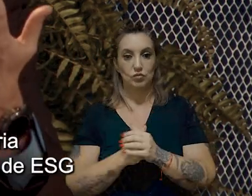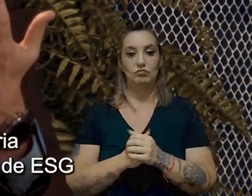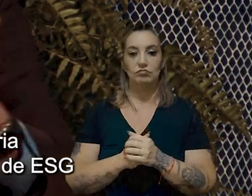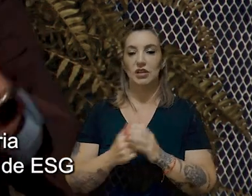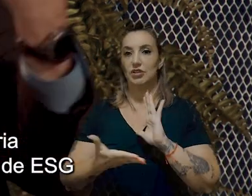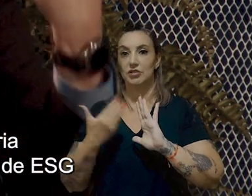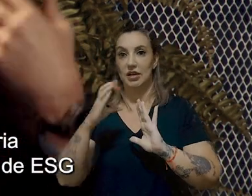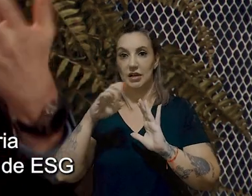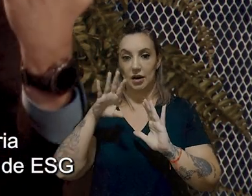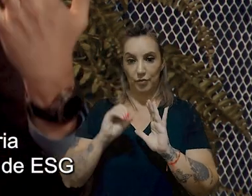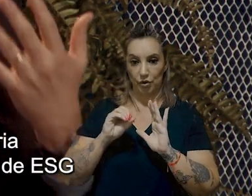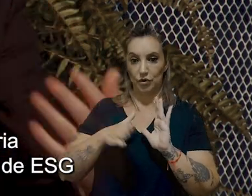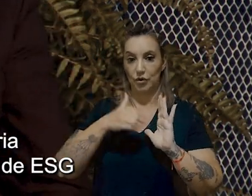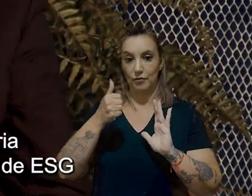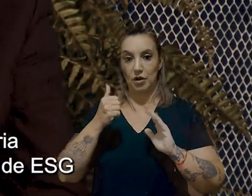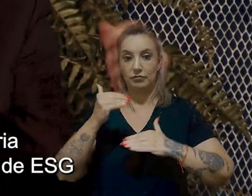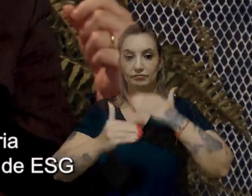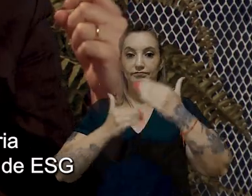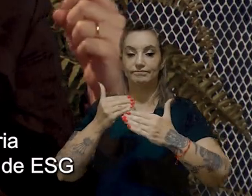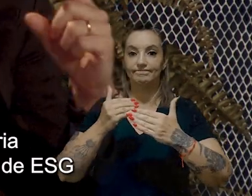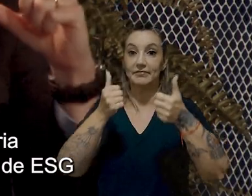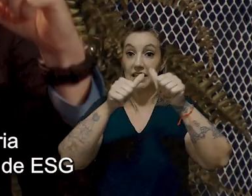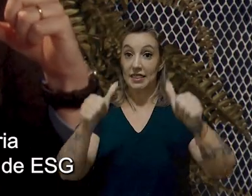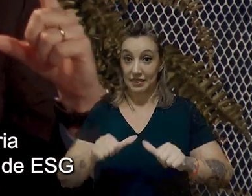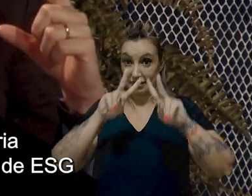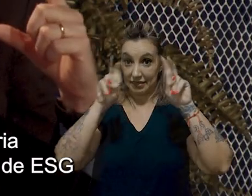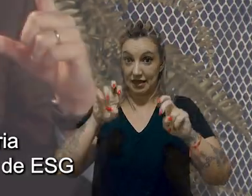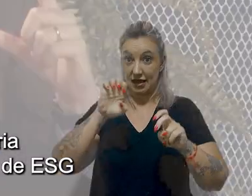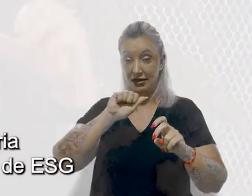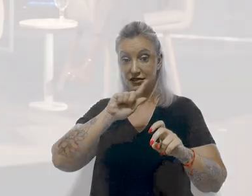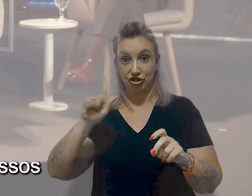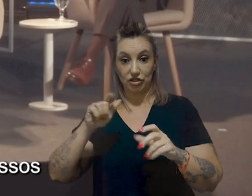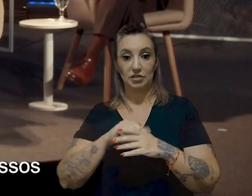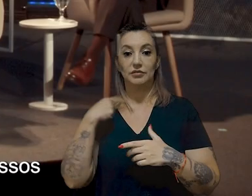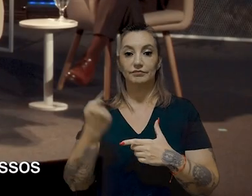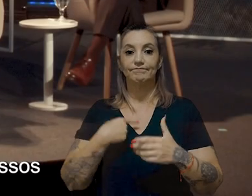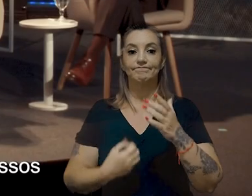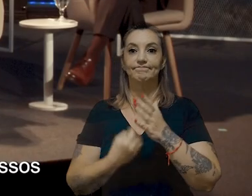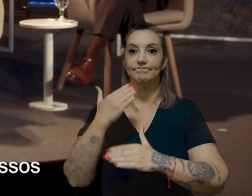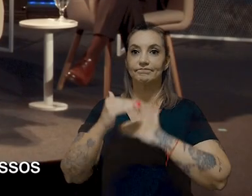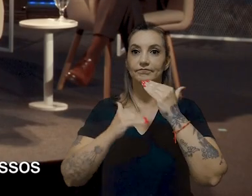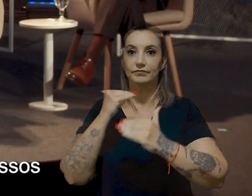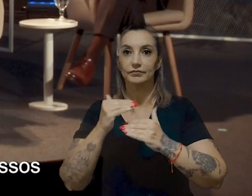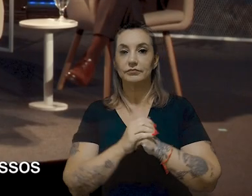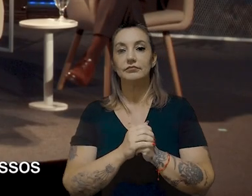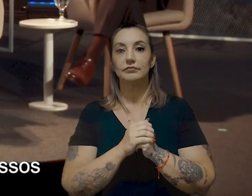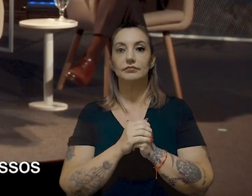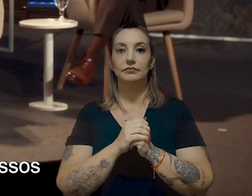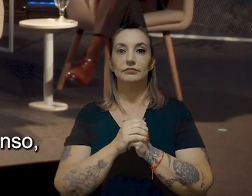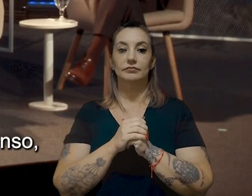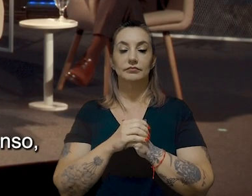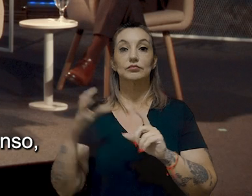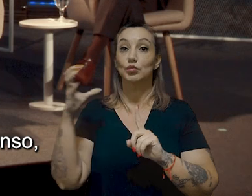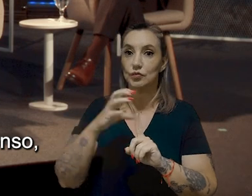eh descarbonização numa trajetória de de melhora de performance eh no na temática SG é Ou seja a gente tem que criar processos